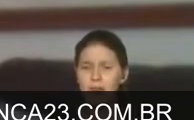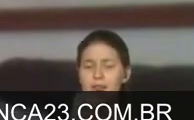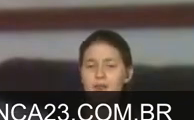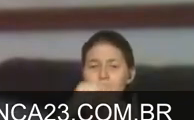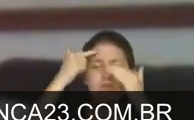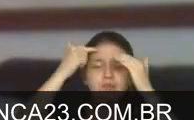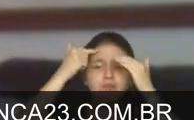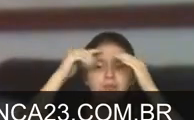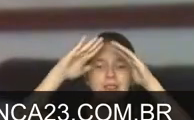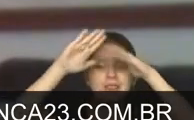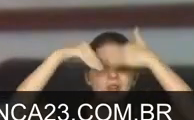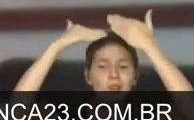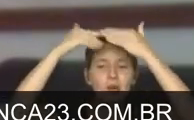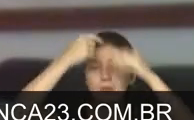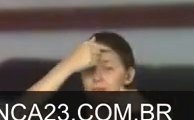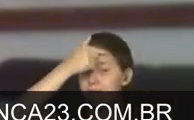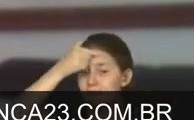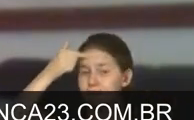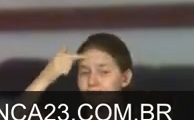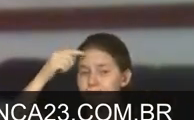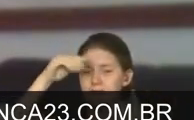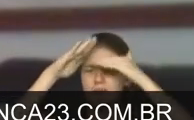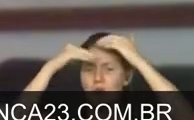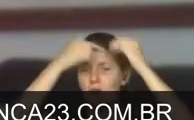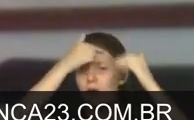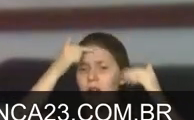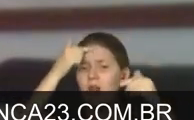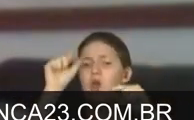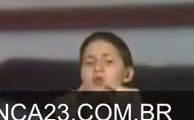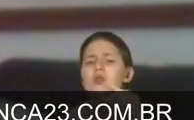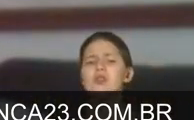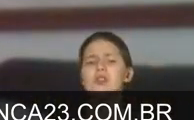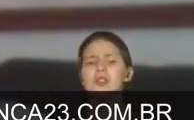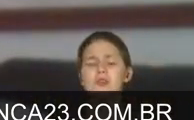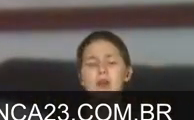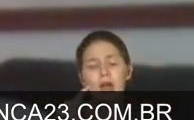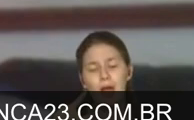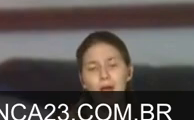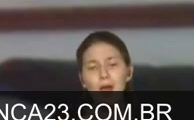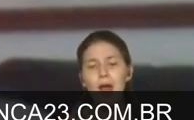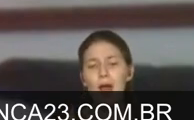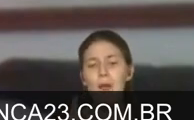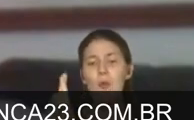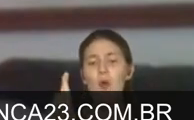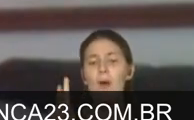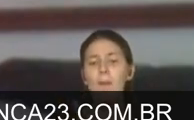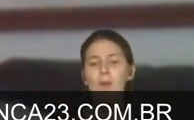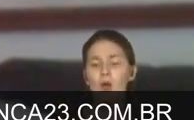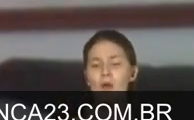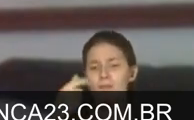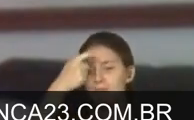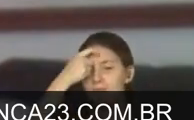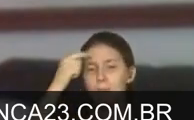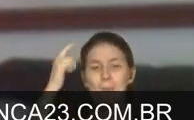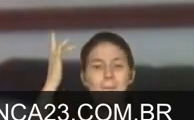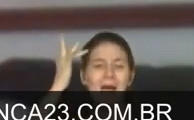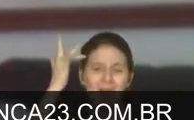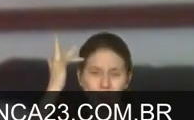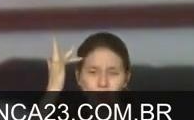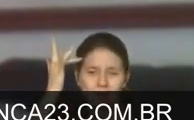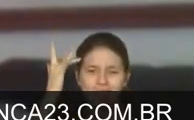chama o lobo pré-frontal, que é responsável pela maturidade e a racionalidade, então ele não